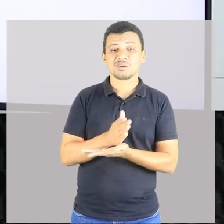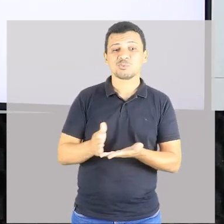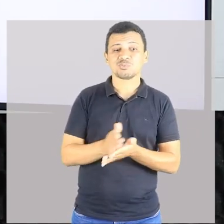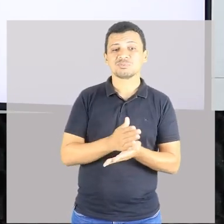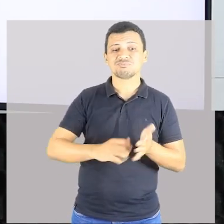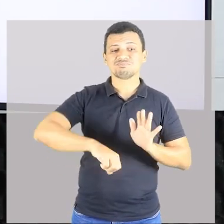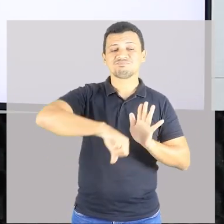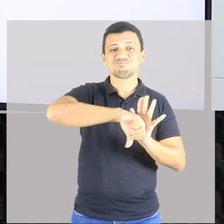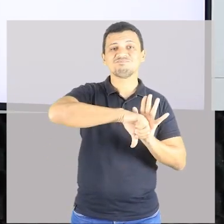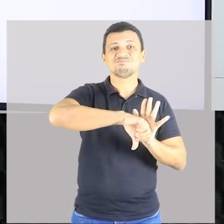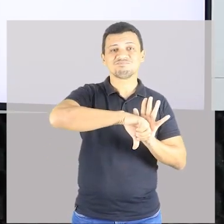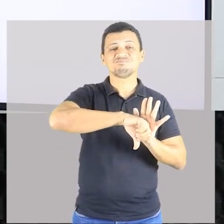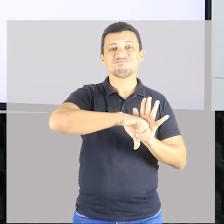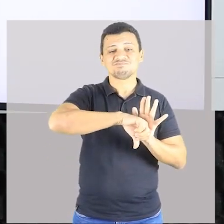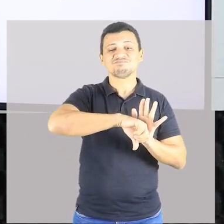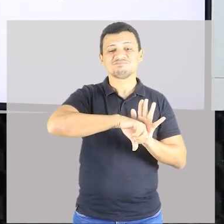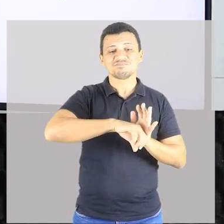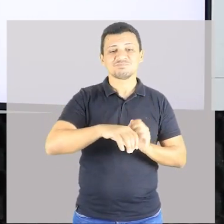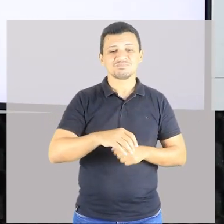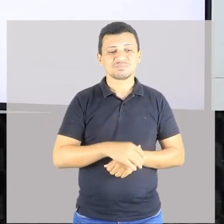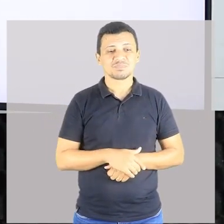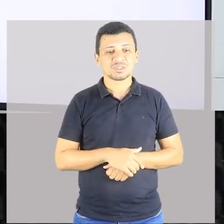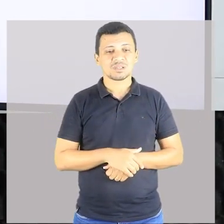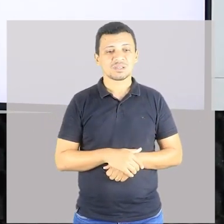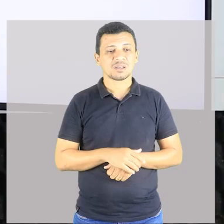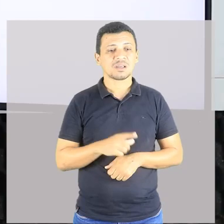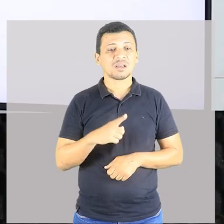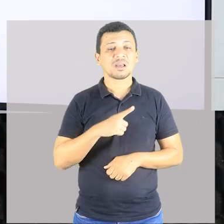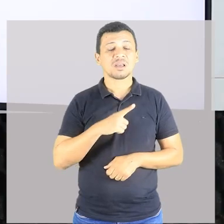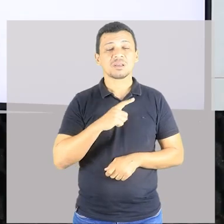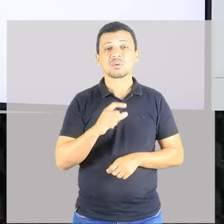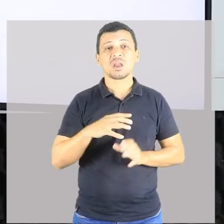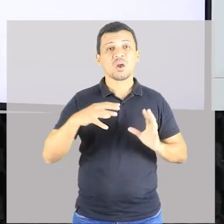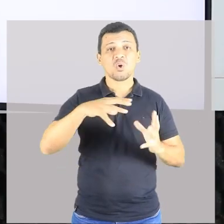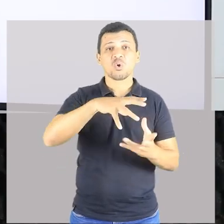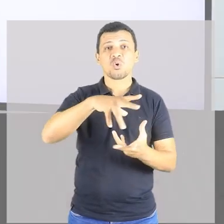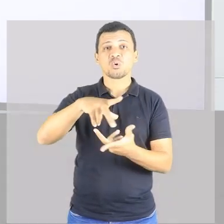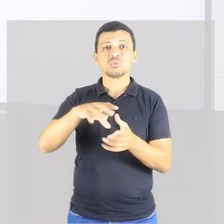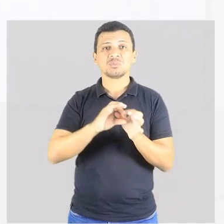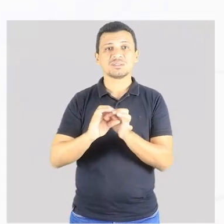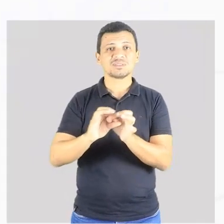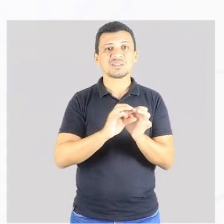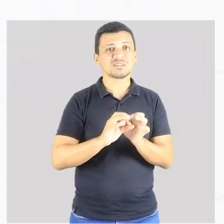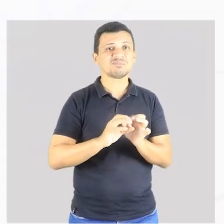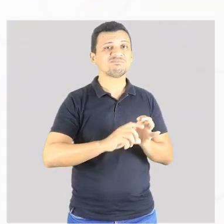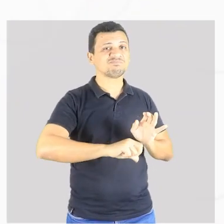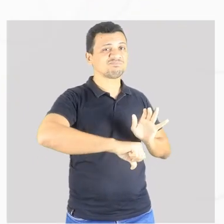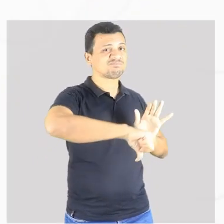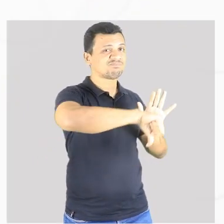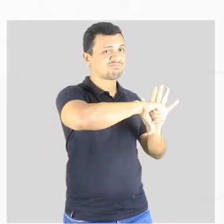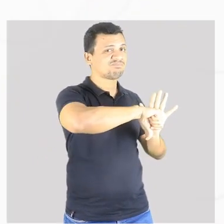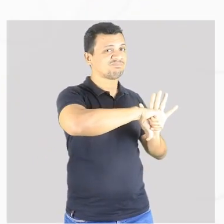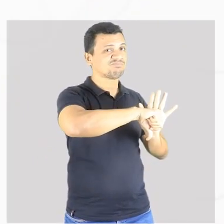quero falar em específico contigo, que nós chamamos de globalização da ilegalidade, tá?